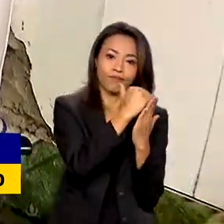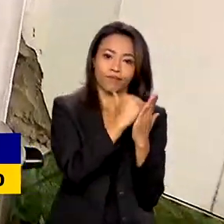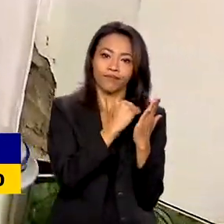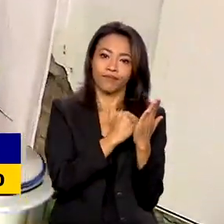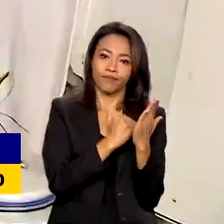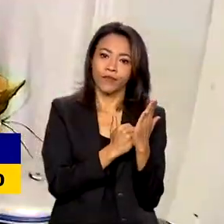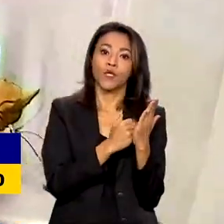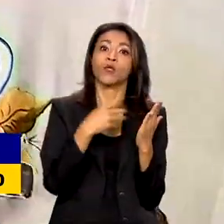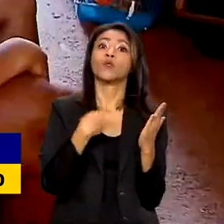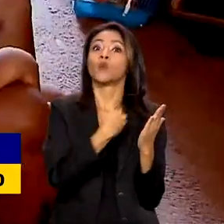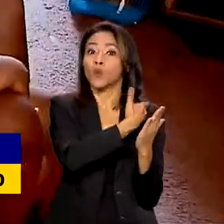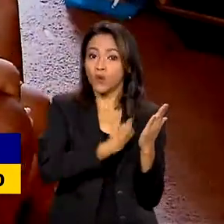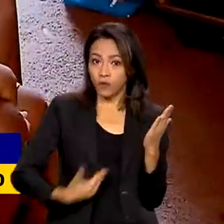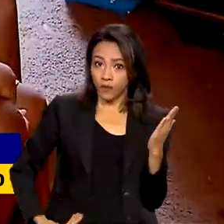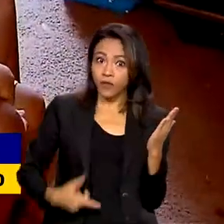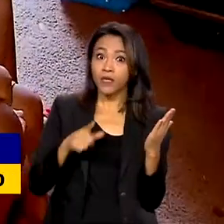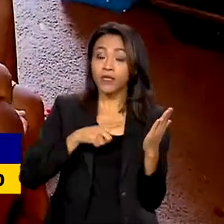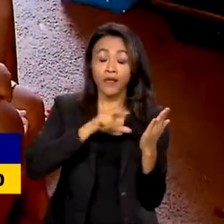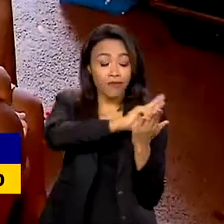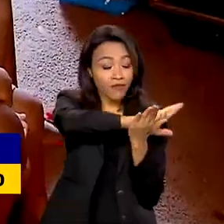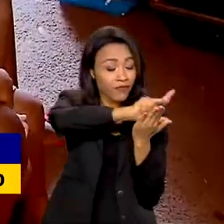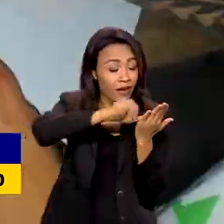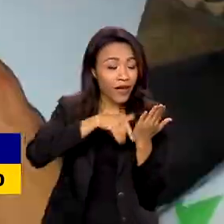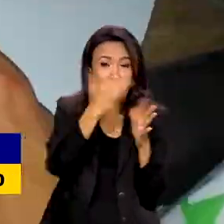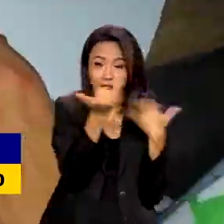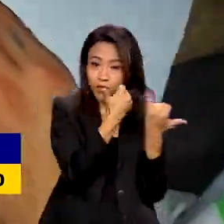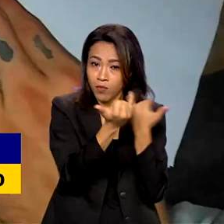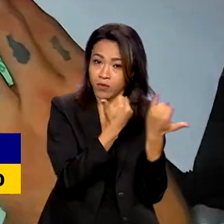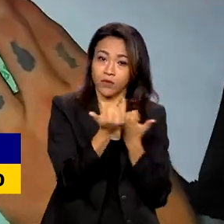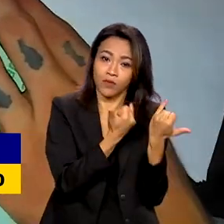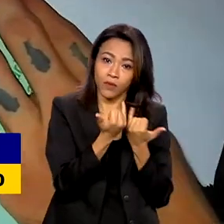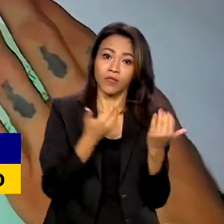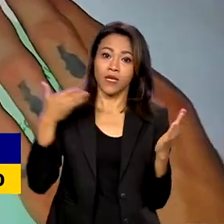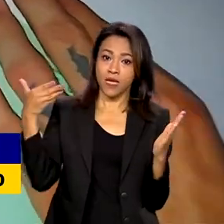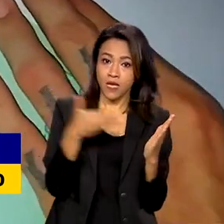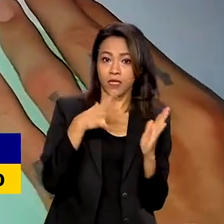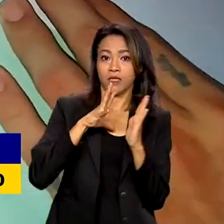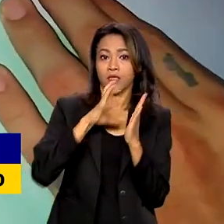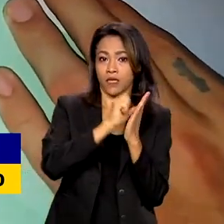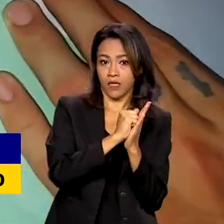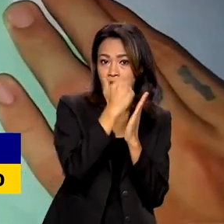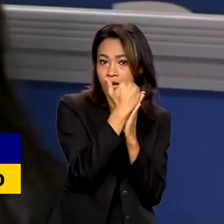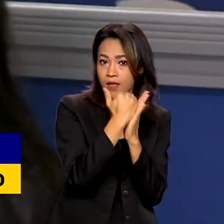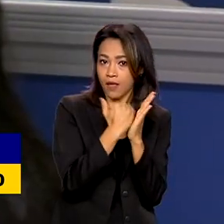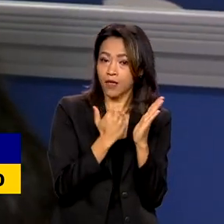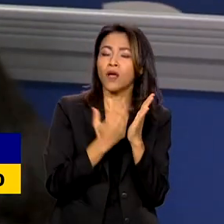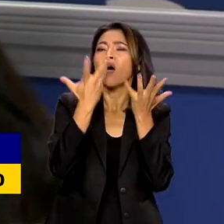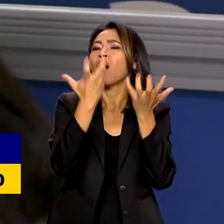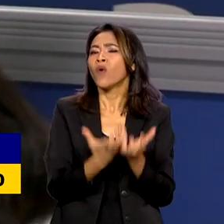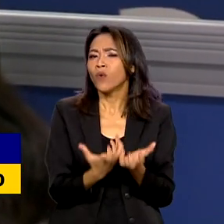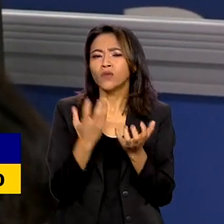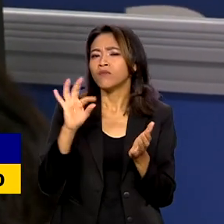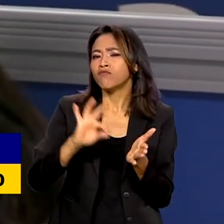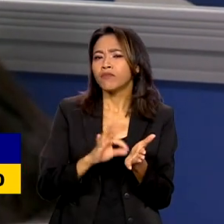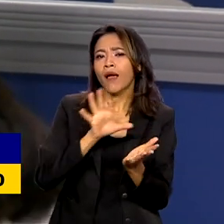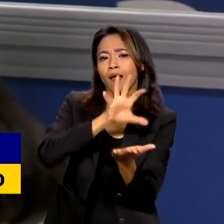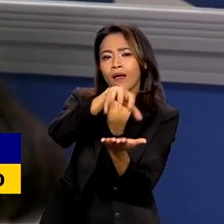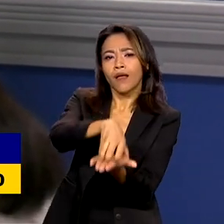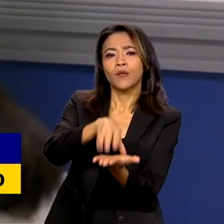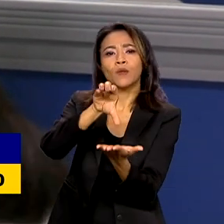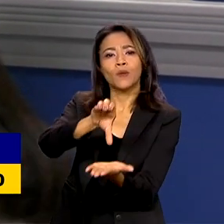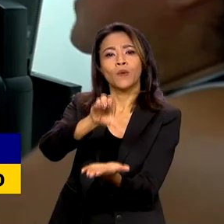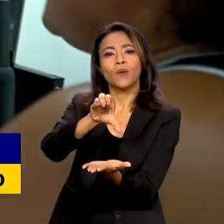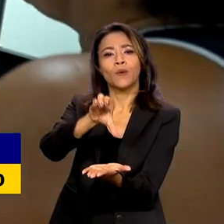reúne todas as informações sobre os beneficiários. O cadastro é feito nos Centros de Referência de